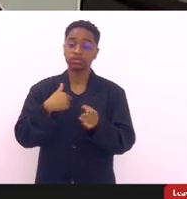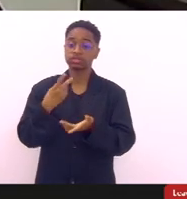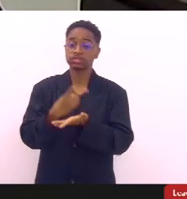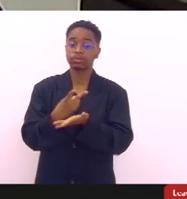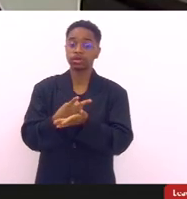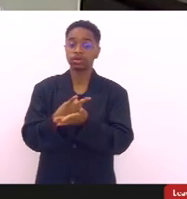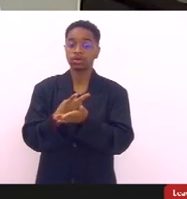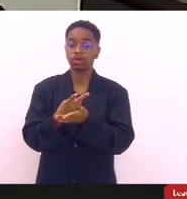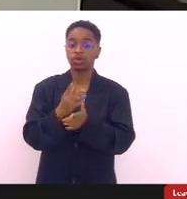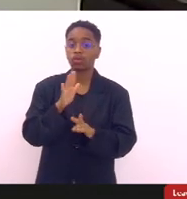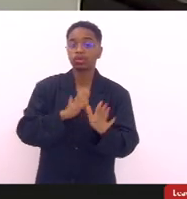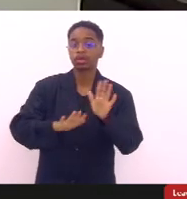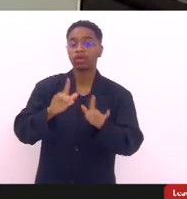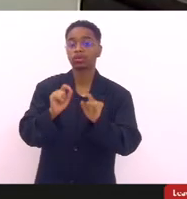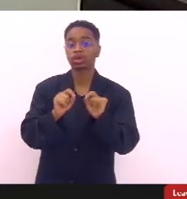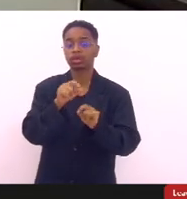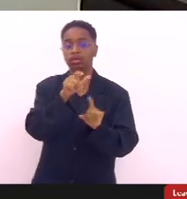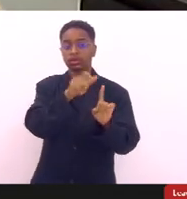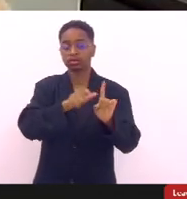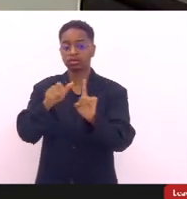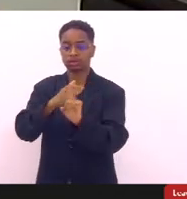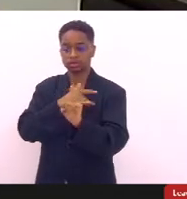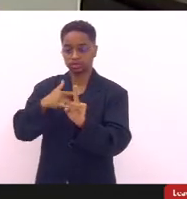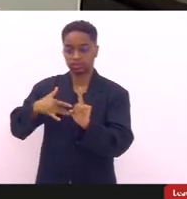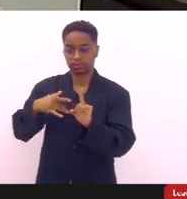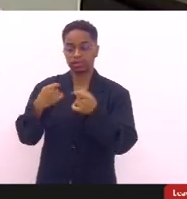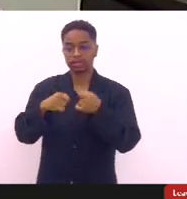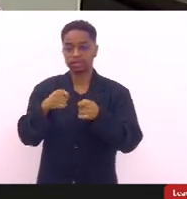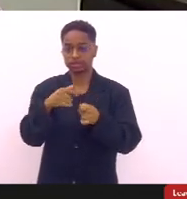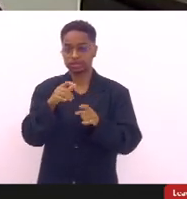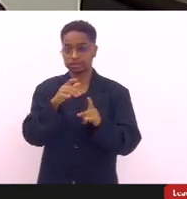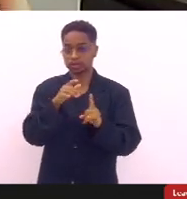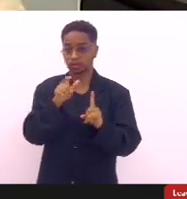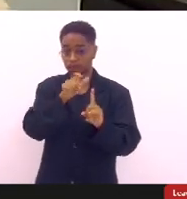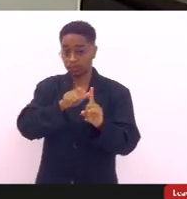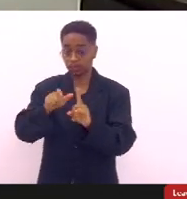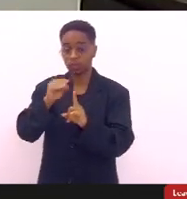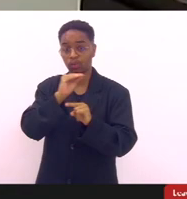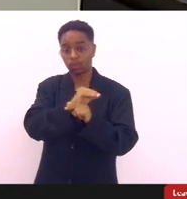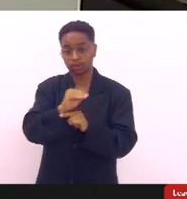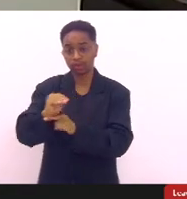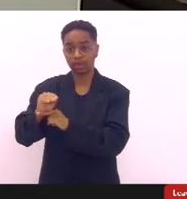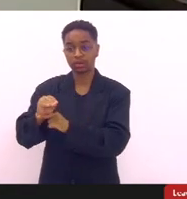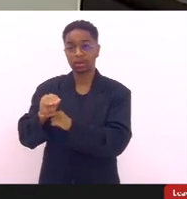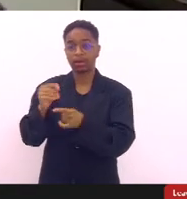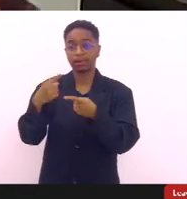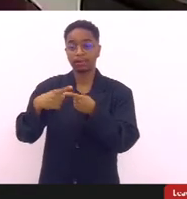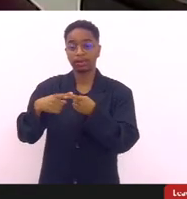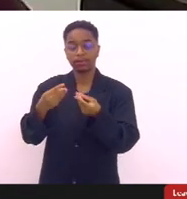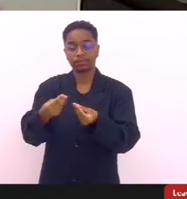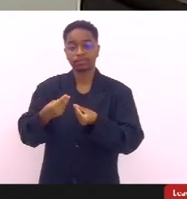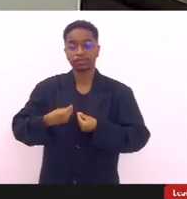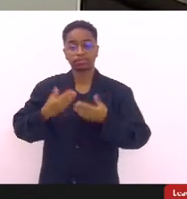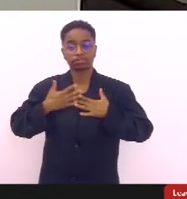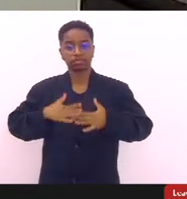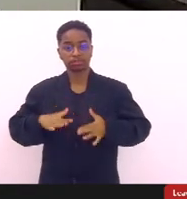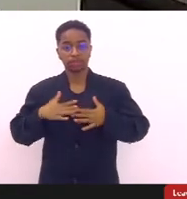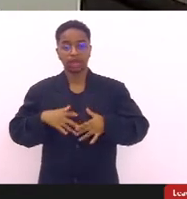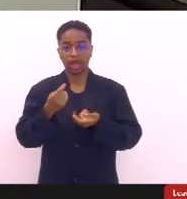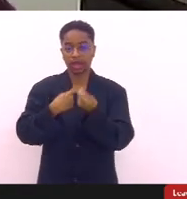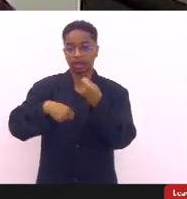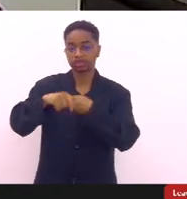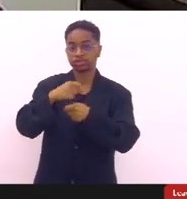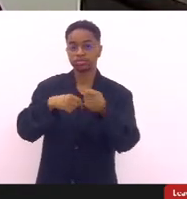do preso. Talvez ter esse cuidado com a saúde do preso me dava, né, uma tranquilidade na administração